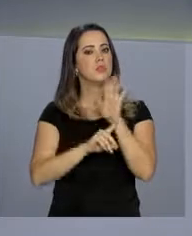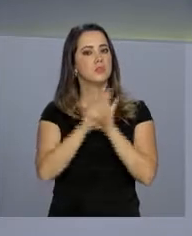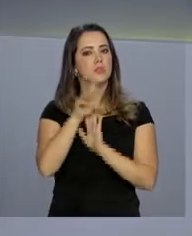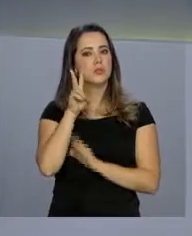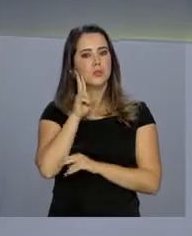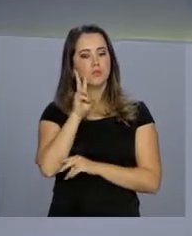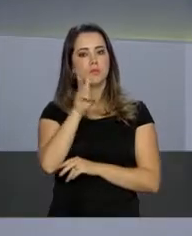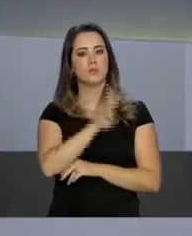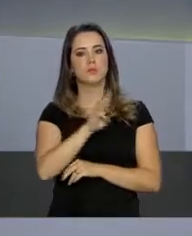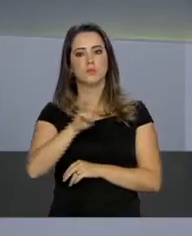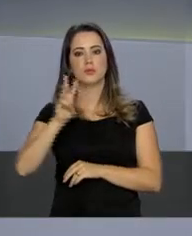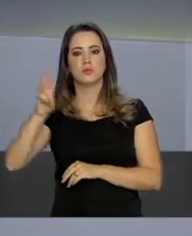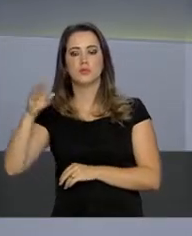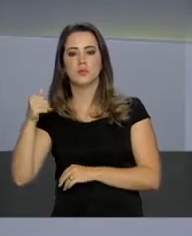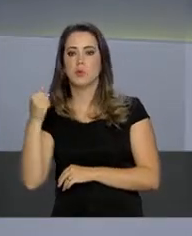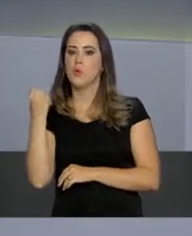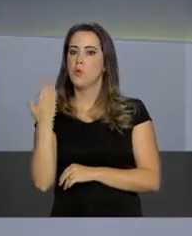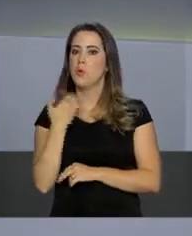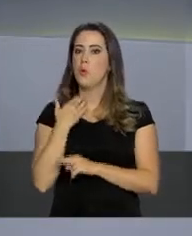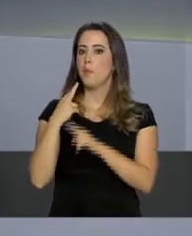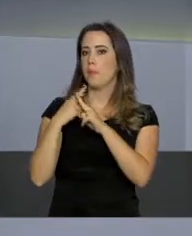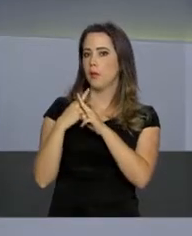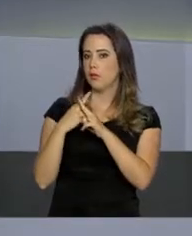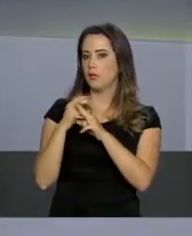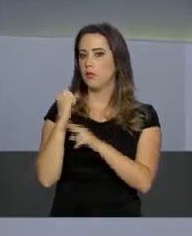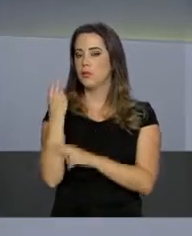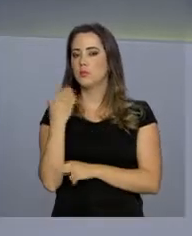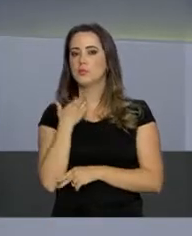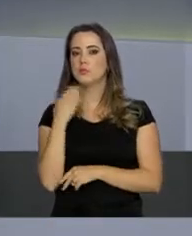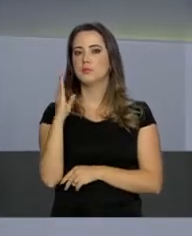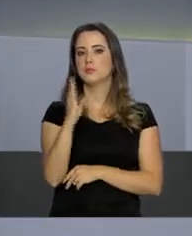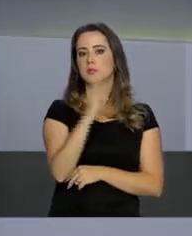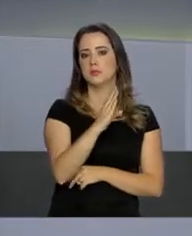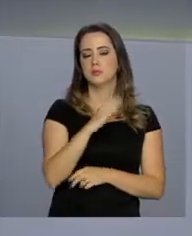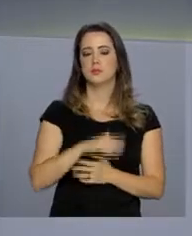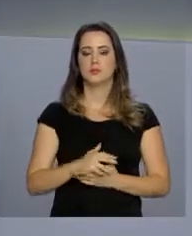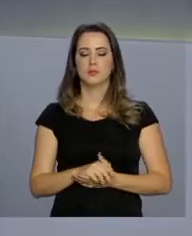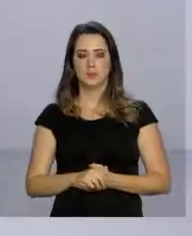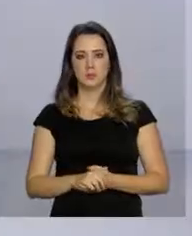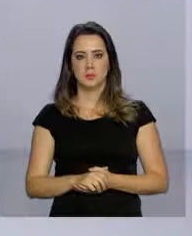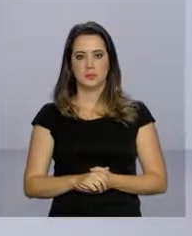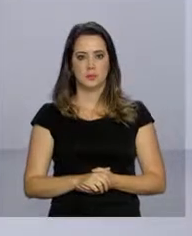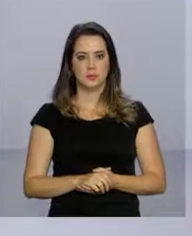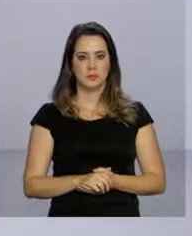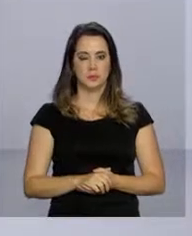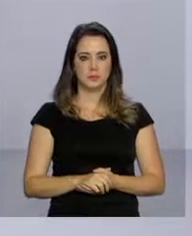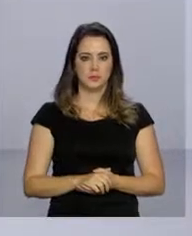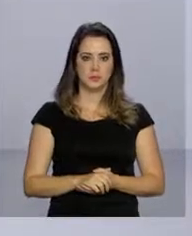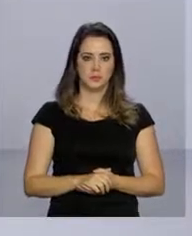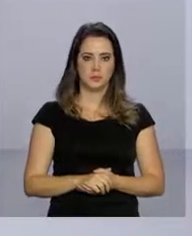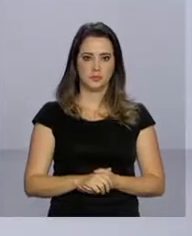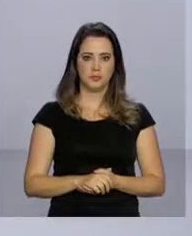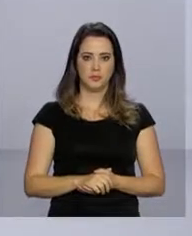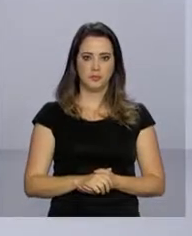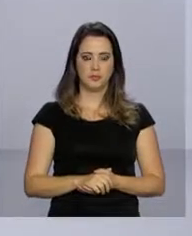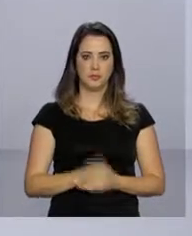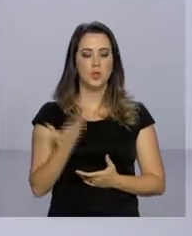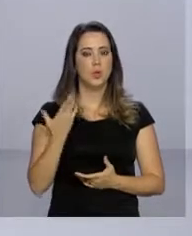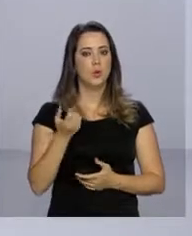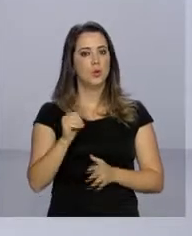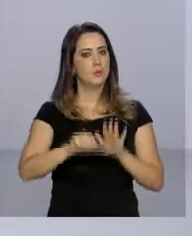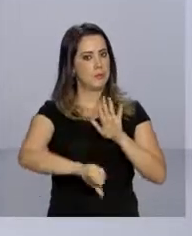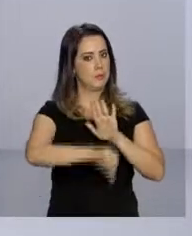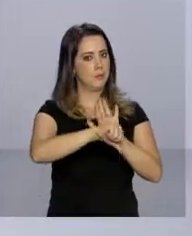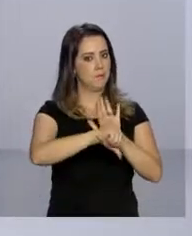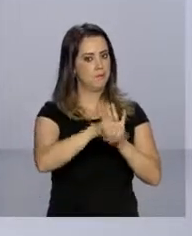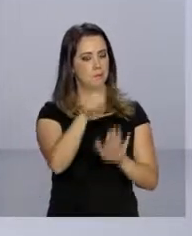você tem direito é consultar os sites da caixa econômica e do banco do brasil os índices de criminalidade